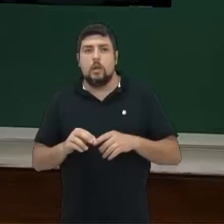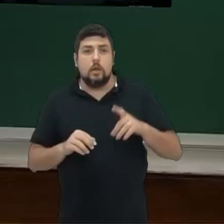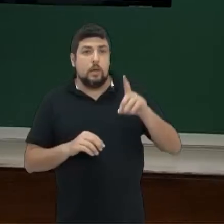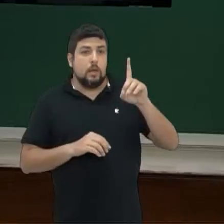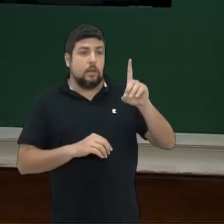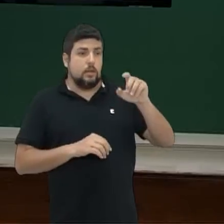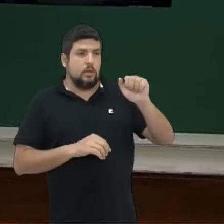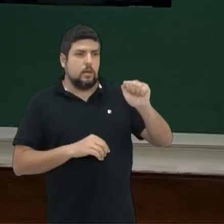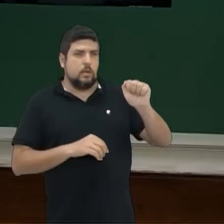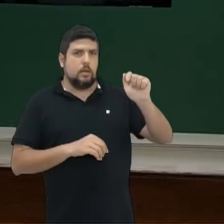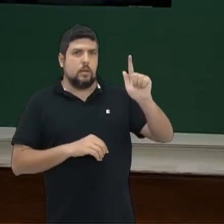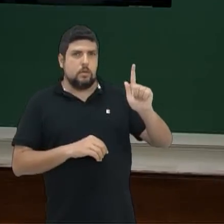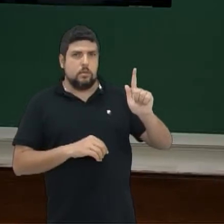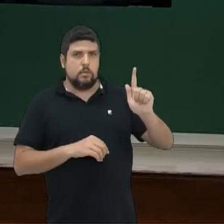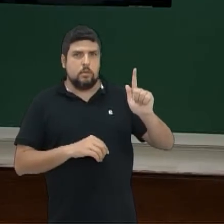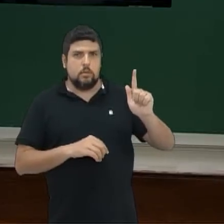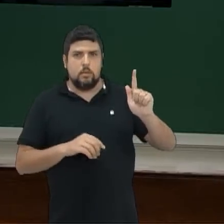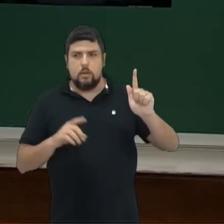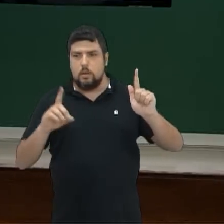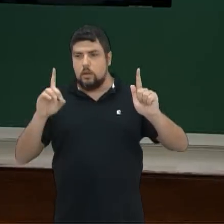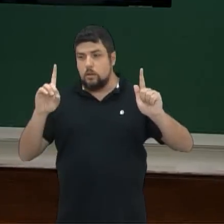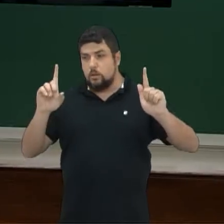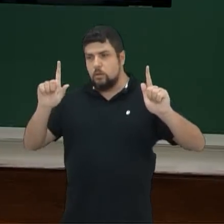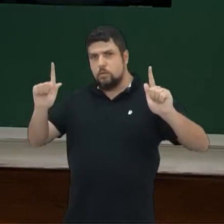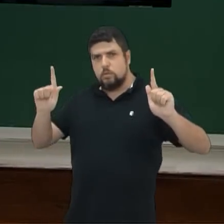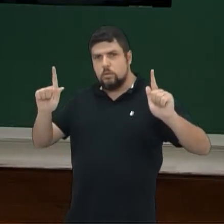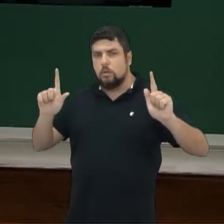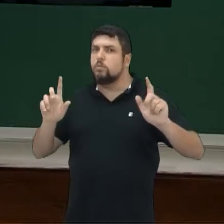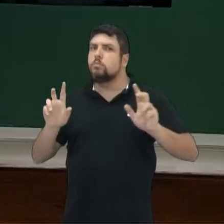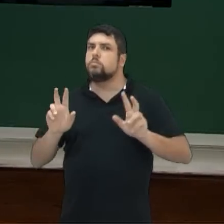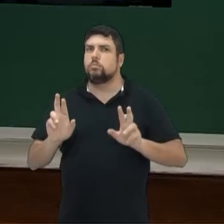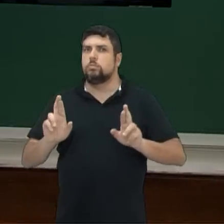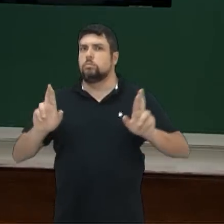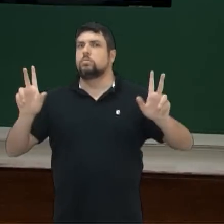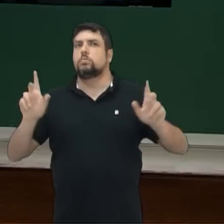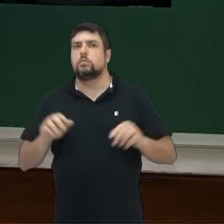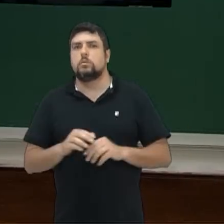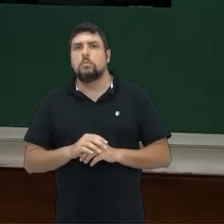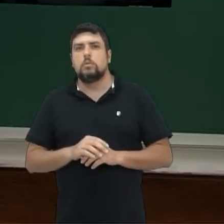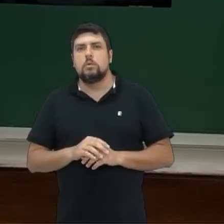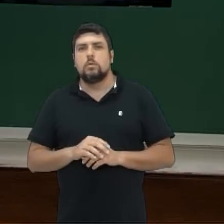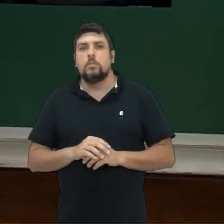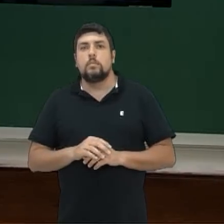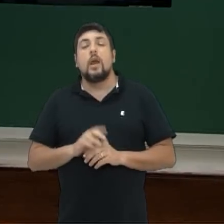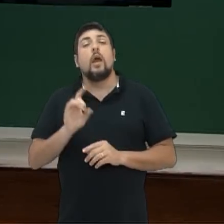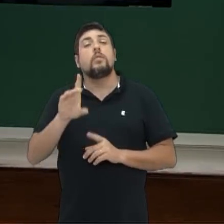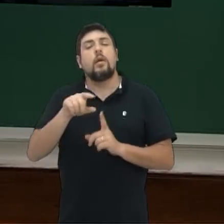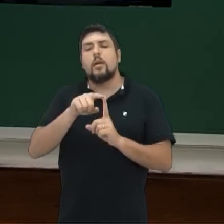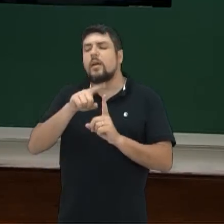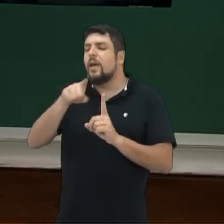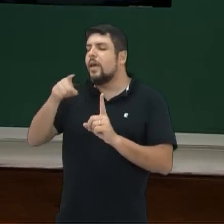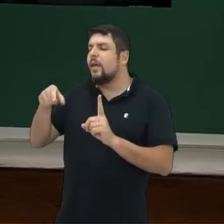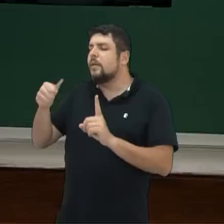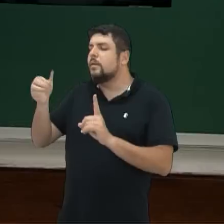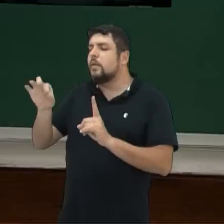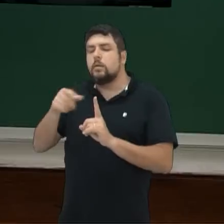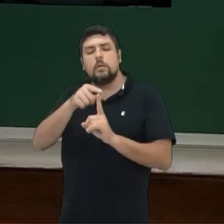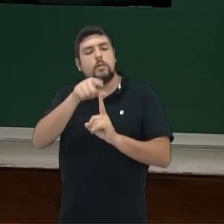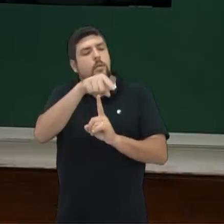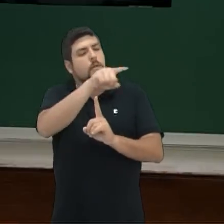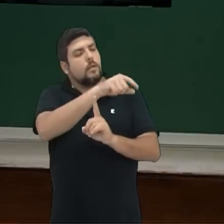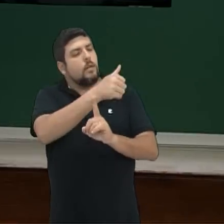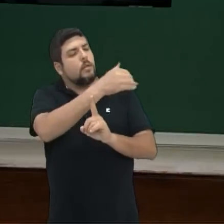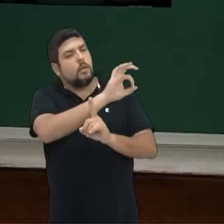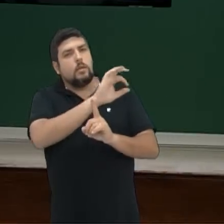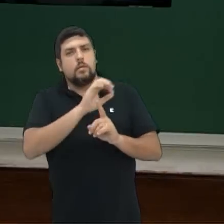no nome e na nomenclatura, mas são muito diferentes. Não é só 10 unidades que vocês vão ter de multiplicar, são 100,